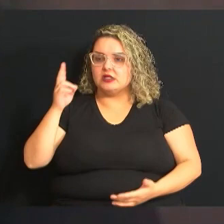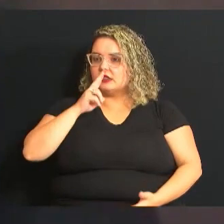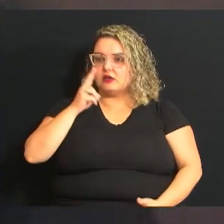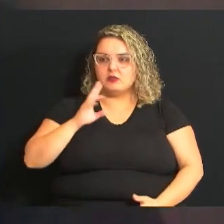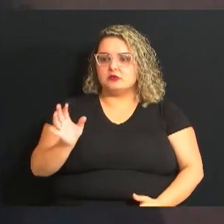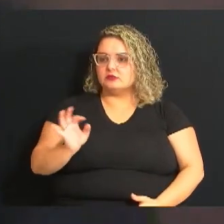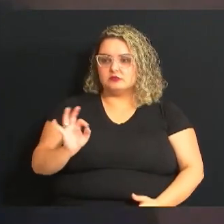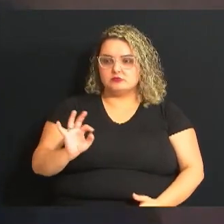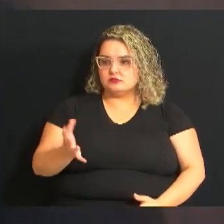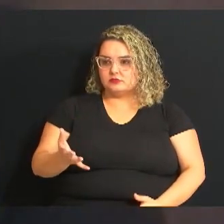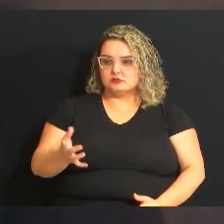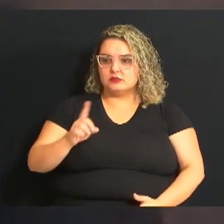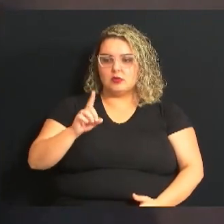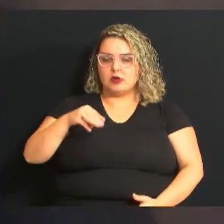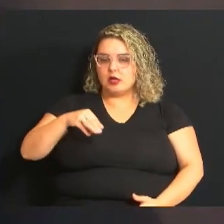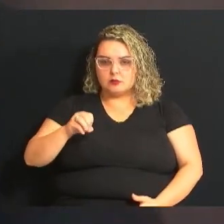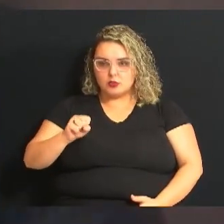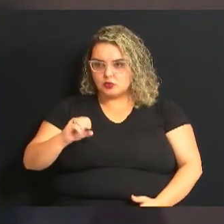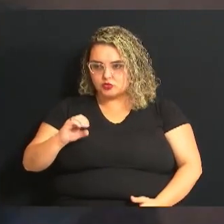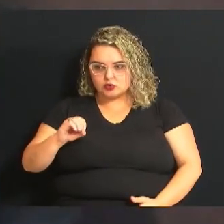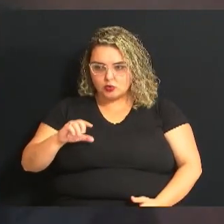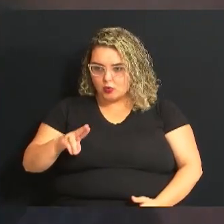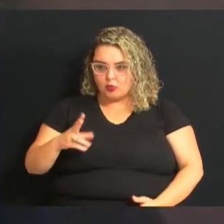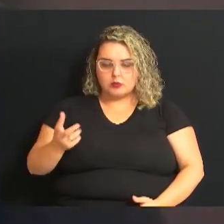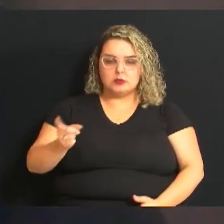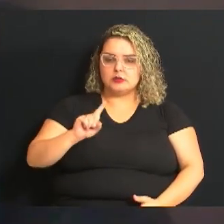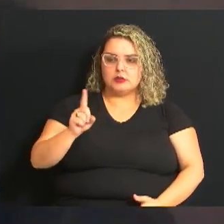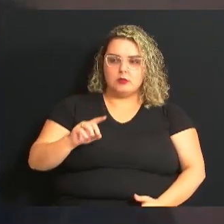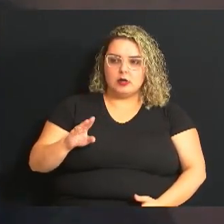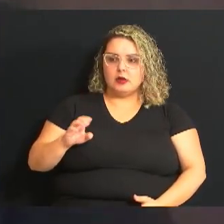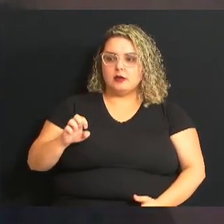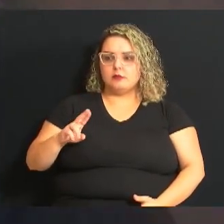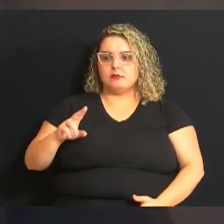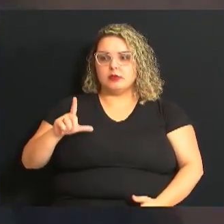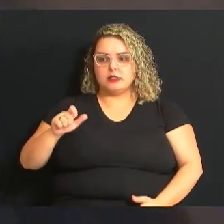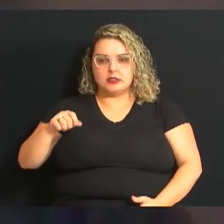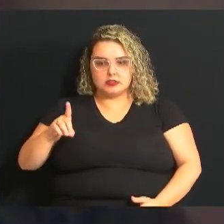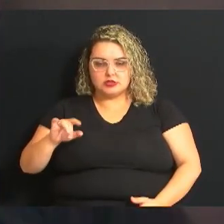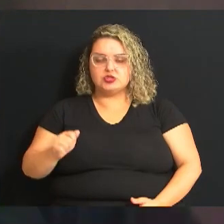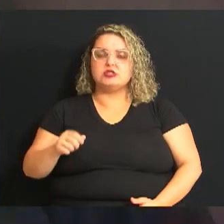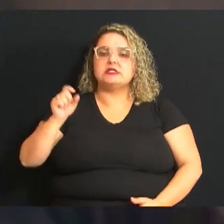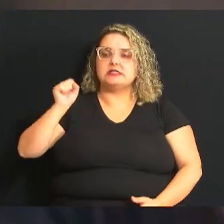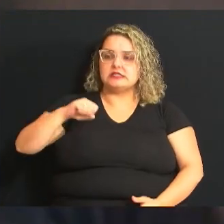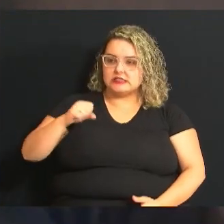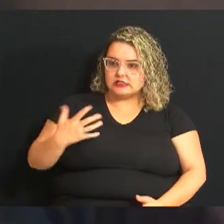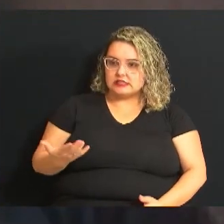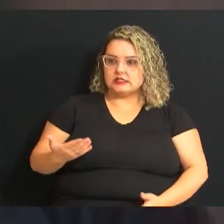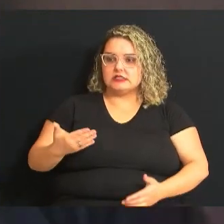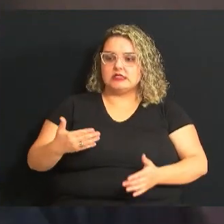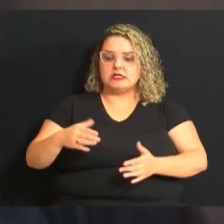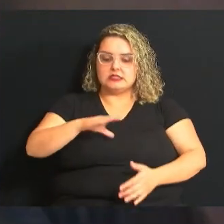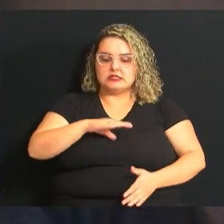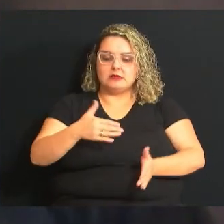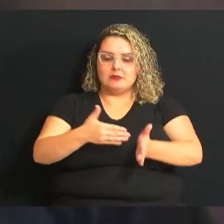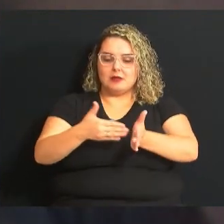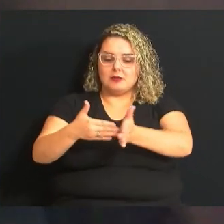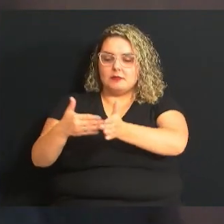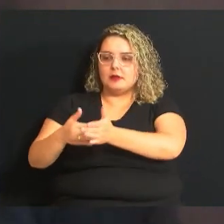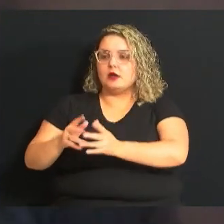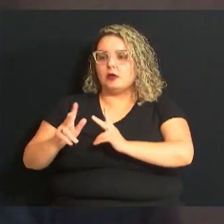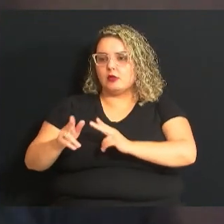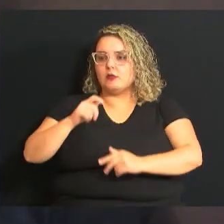Então, mas isso é engraçado, sabe? Quando às vezes as pessoas perguntam o que eu faço, eu falo, eu sou professor. Daí a reação é, nossa, que bacana,